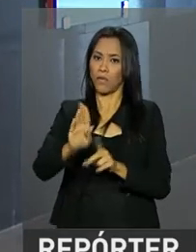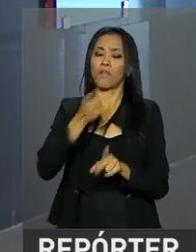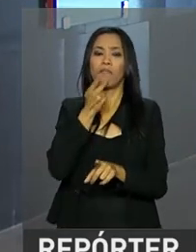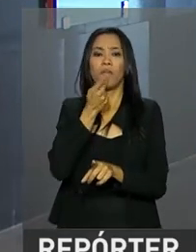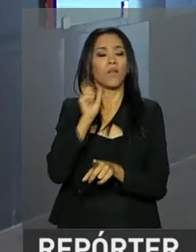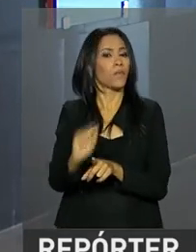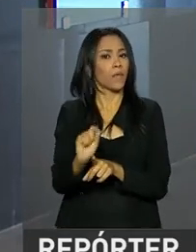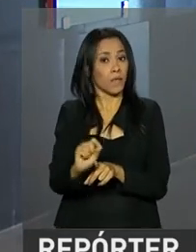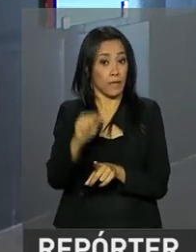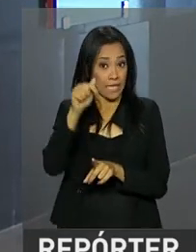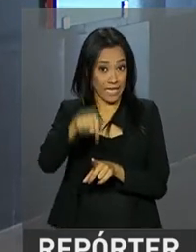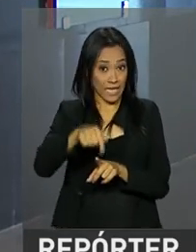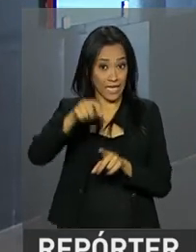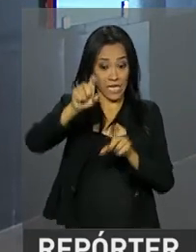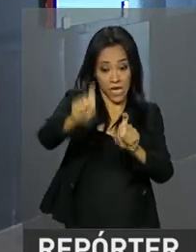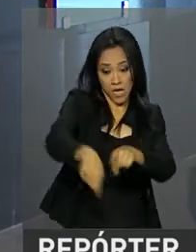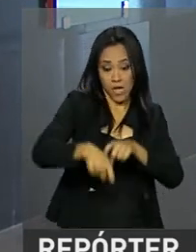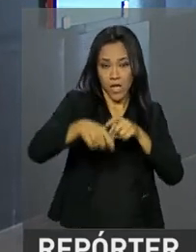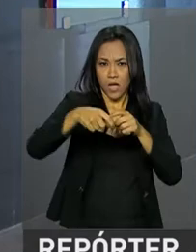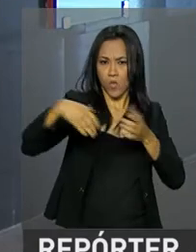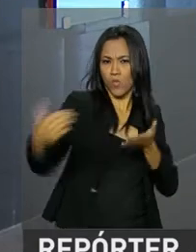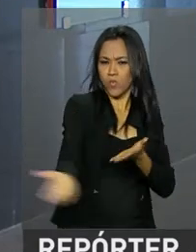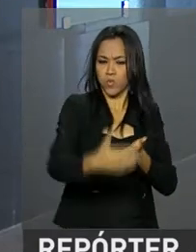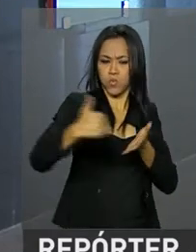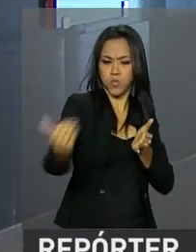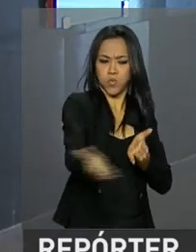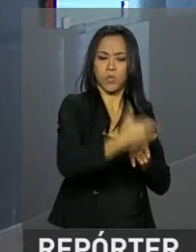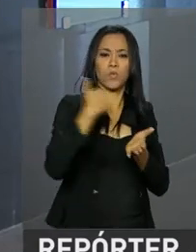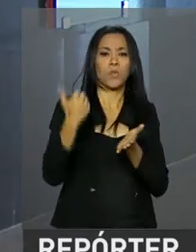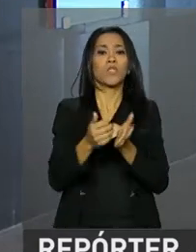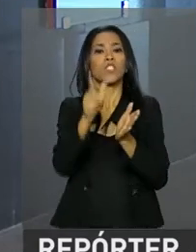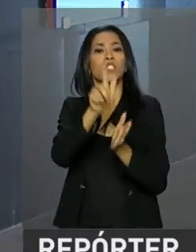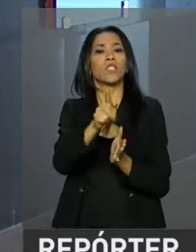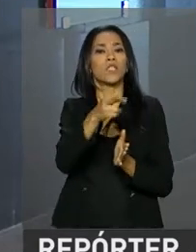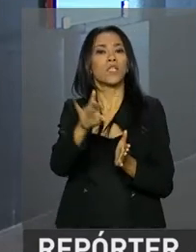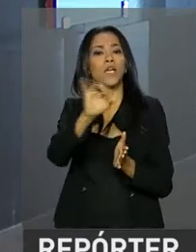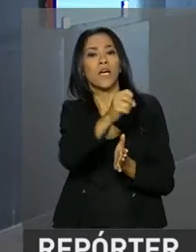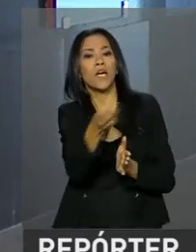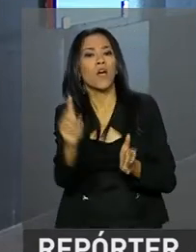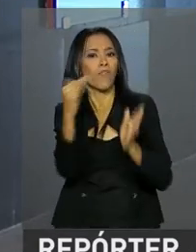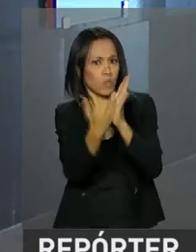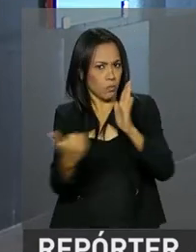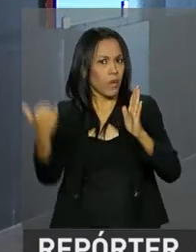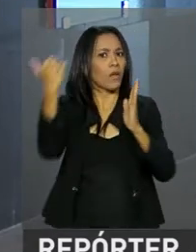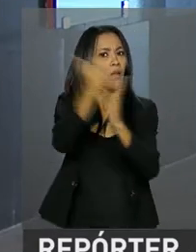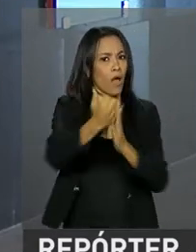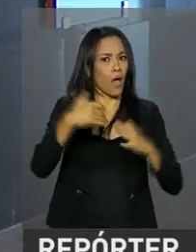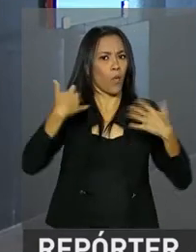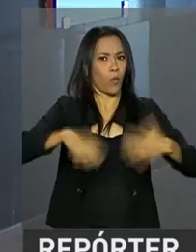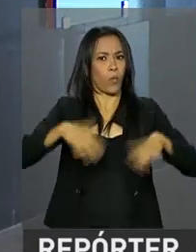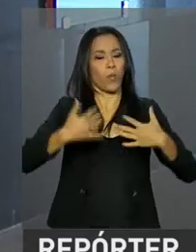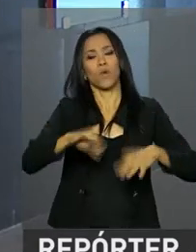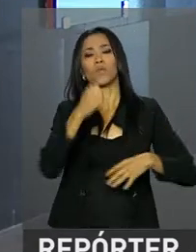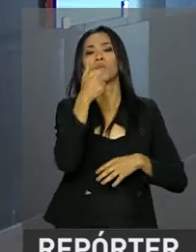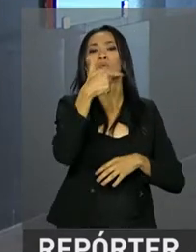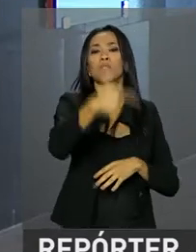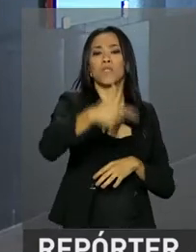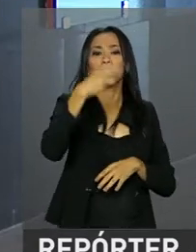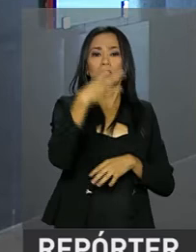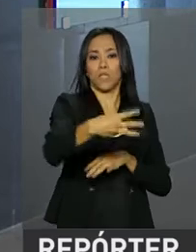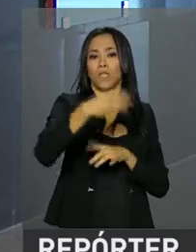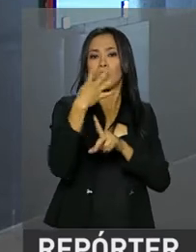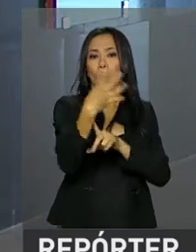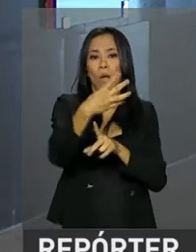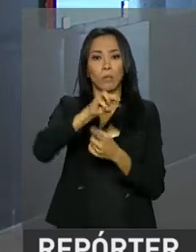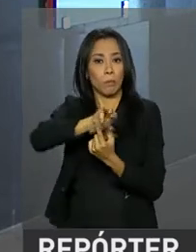que a safra de grãos vai superar as estimativas anteriores e atingir 234